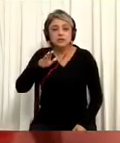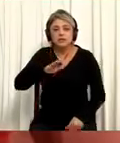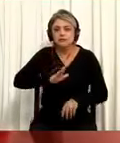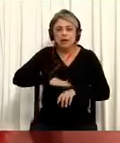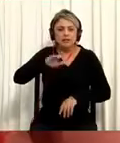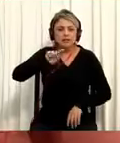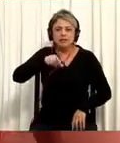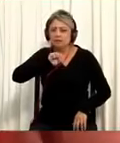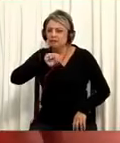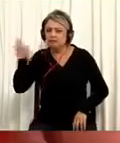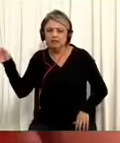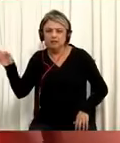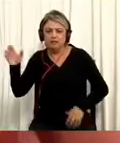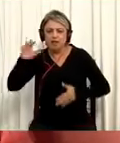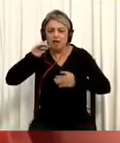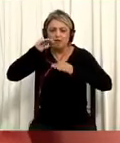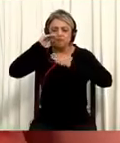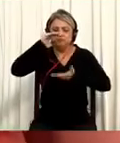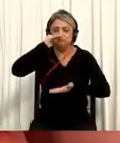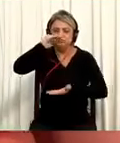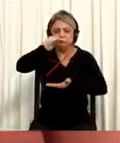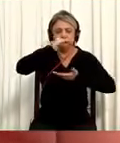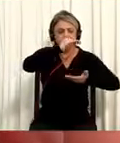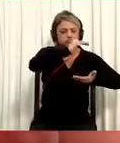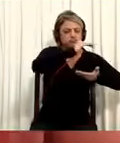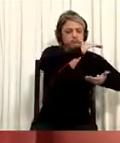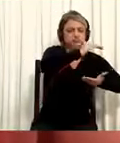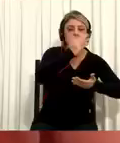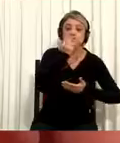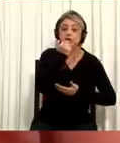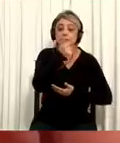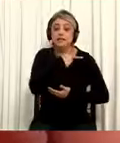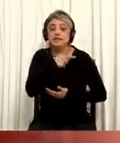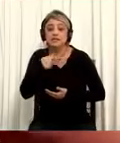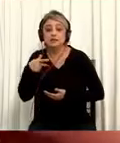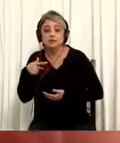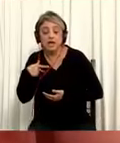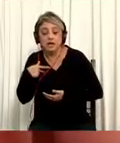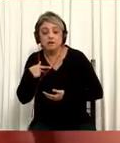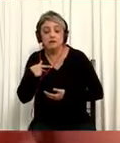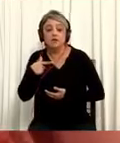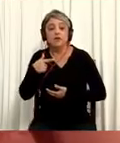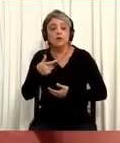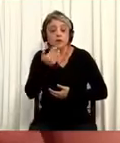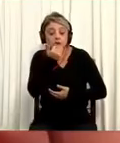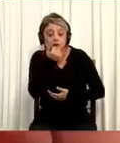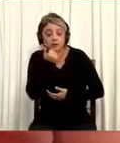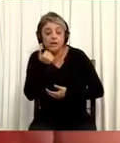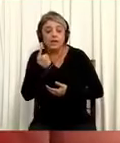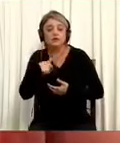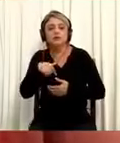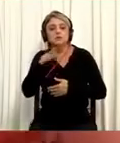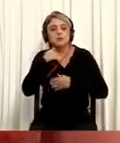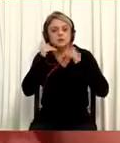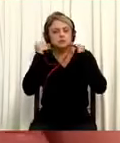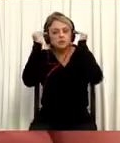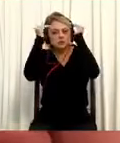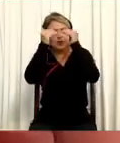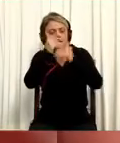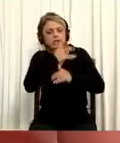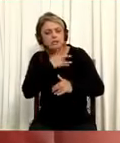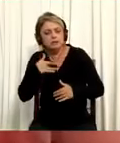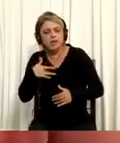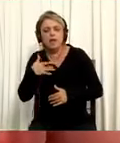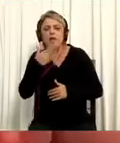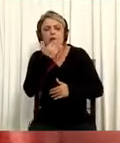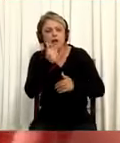centenas de toneladas de alimentos saudáveis, de alimentos onde eles pensam na soberania alimentar, alimentos de